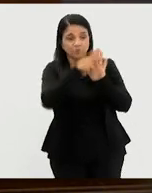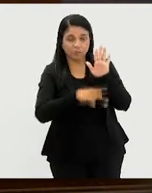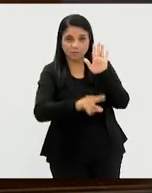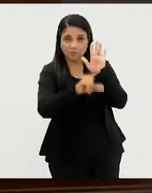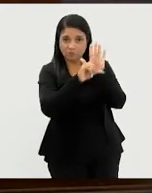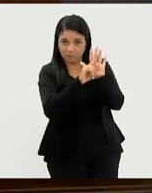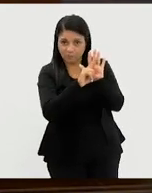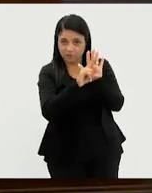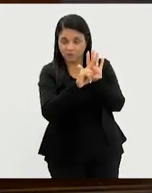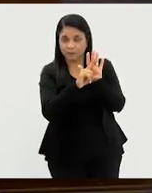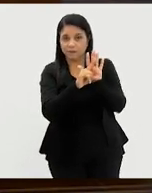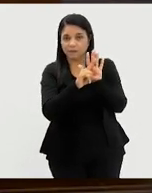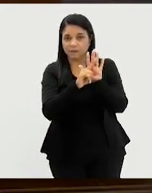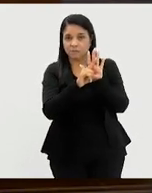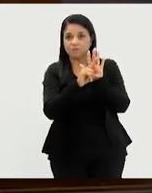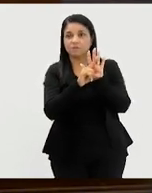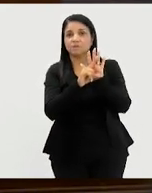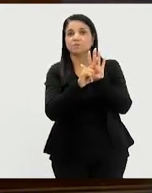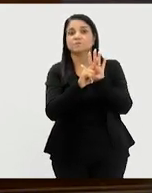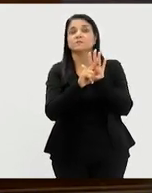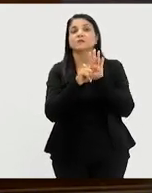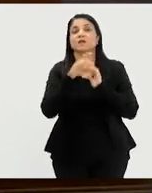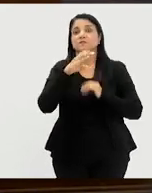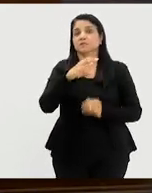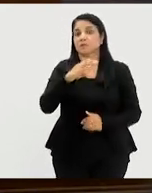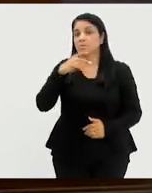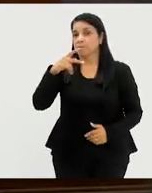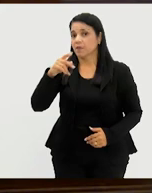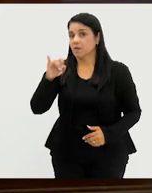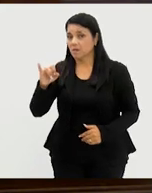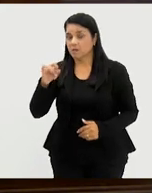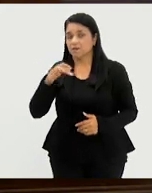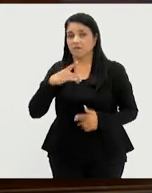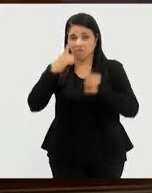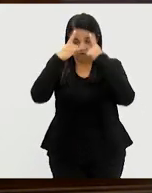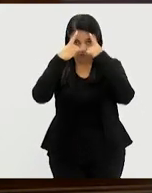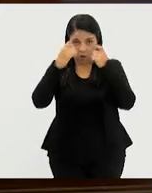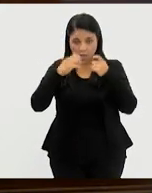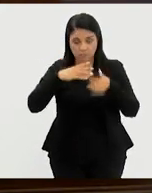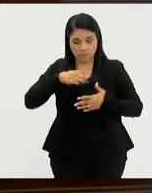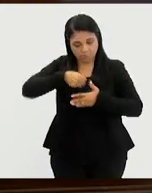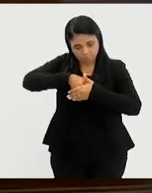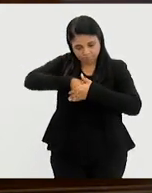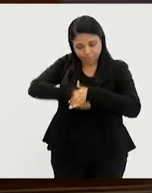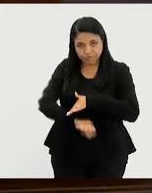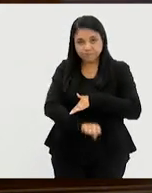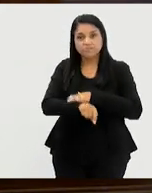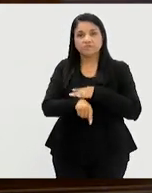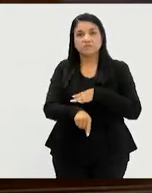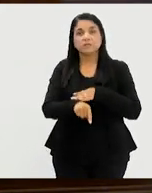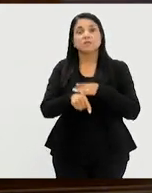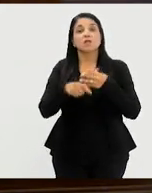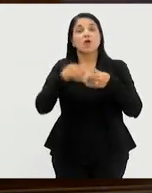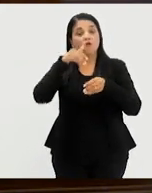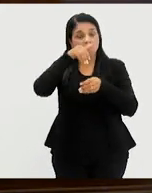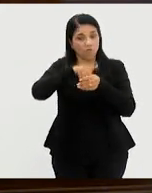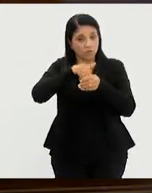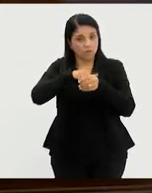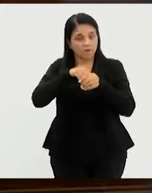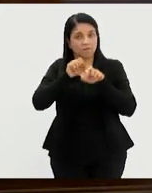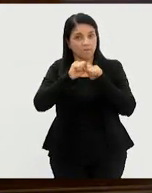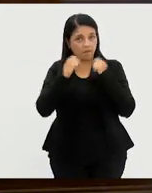apresentamos a partir da CPI da violência obstétrica para que a gente possa votar na Assembleia Legislativa o quanto